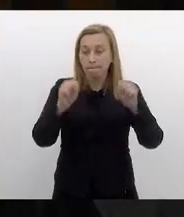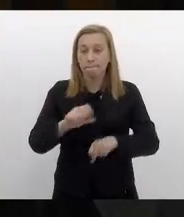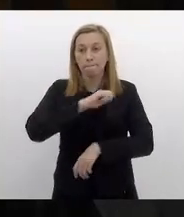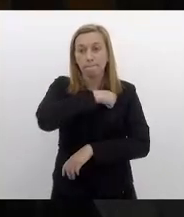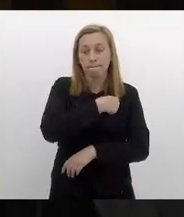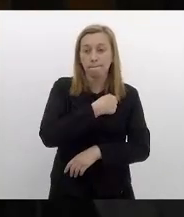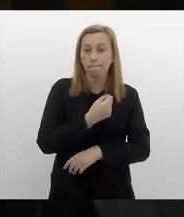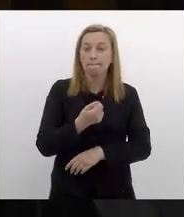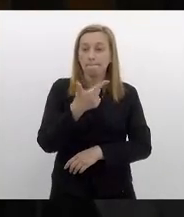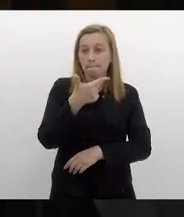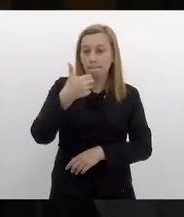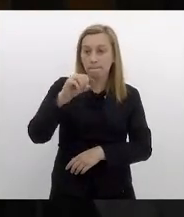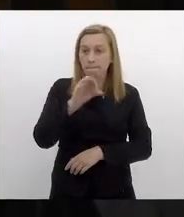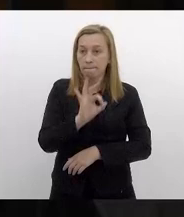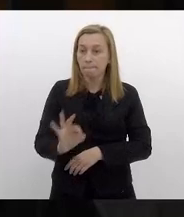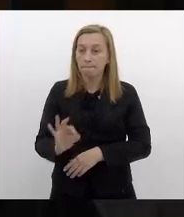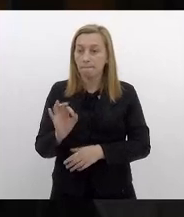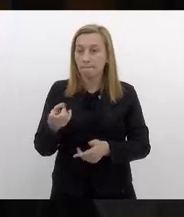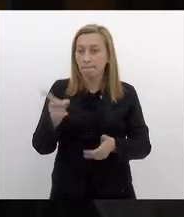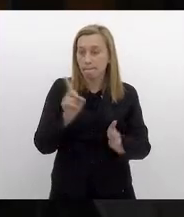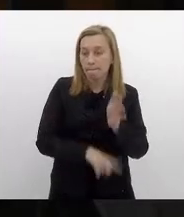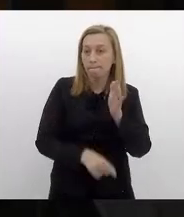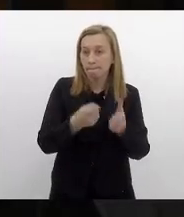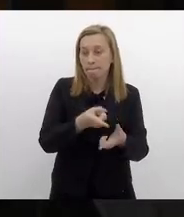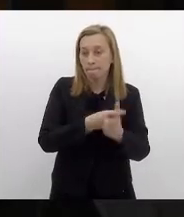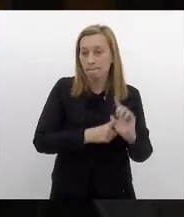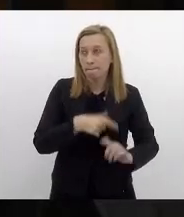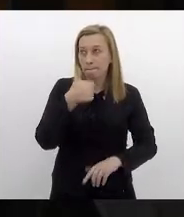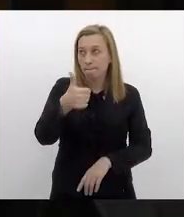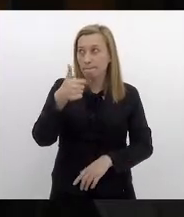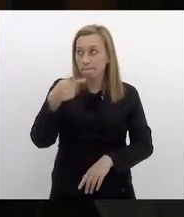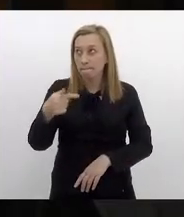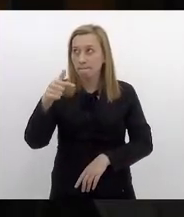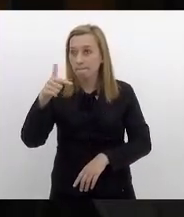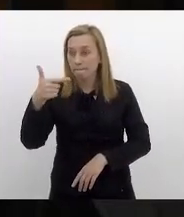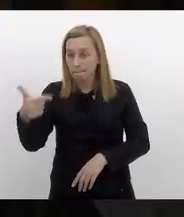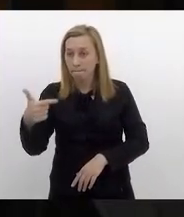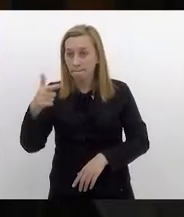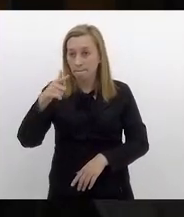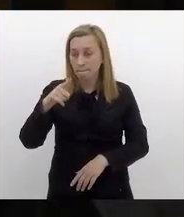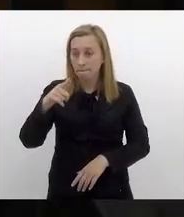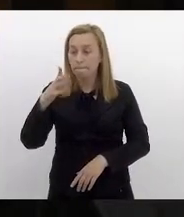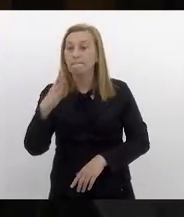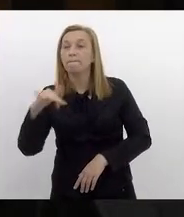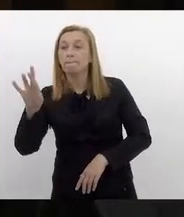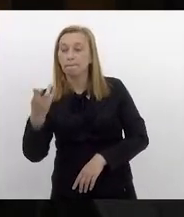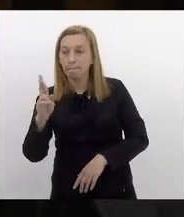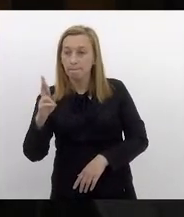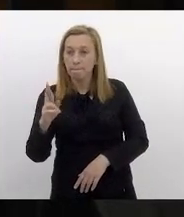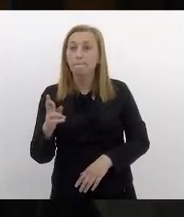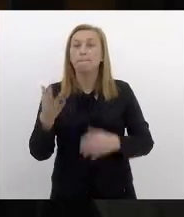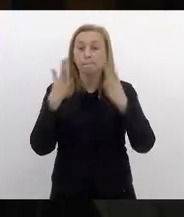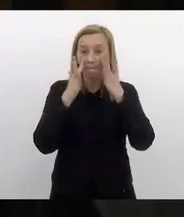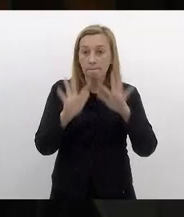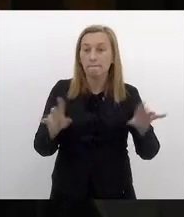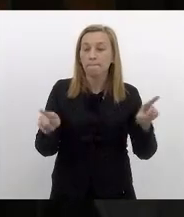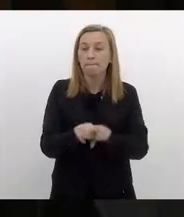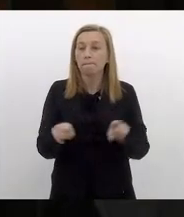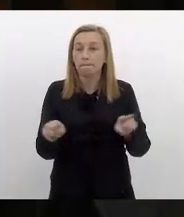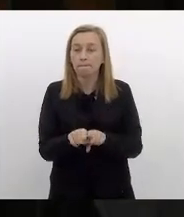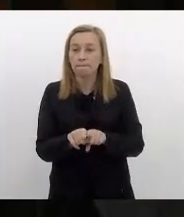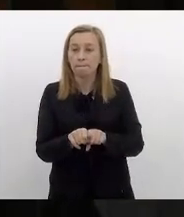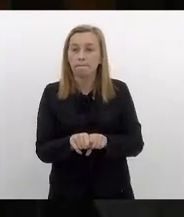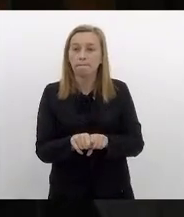com 10% a menos de dívida, então com 172 bilhões. E chama atenção também que nas